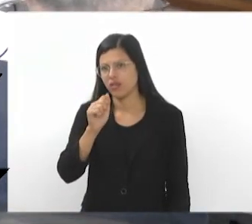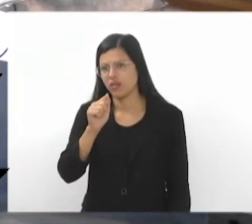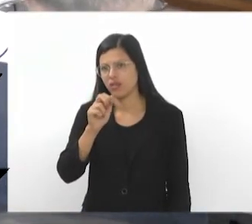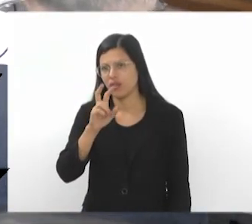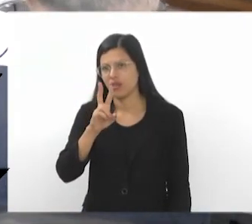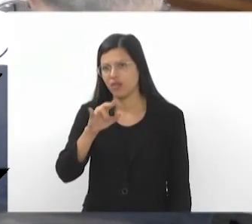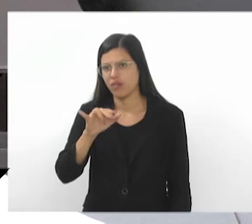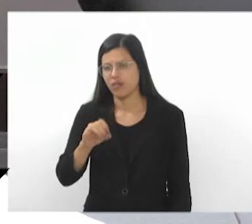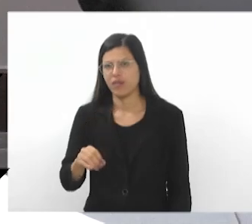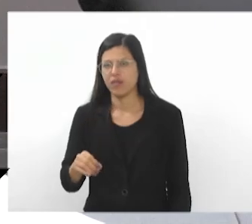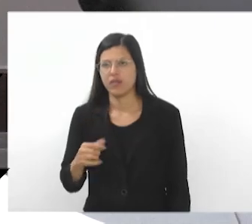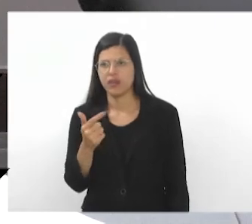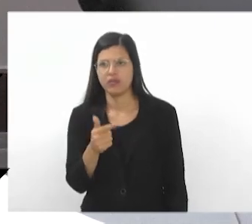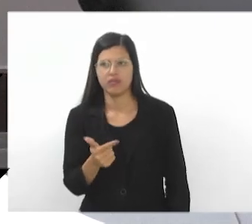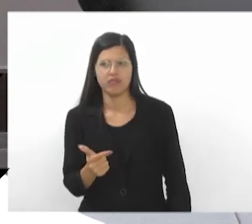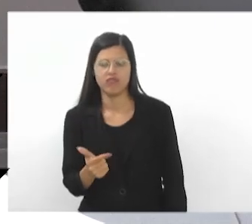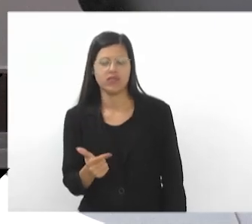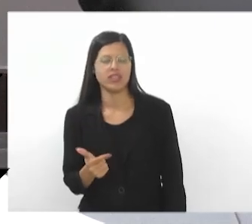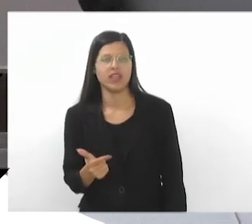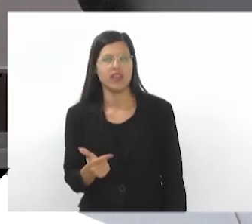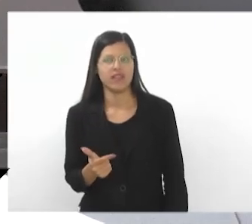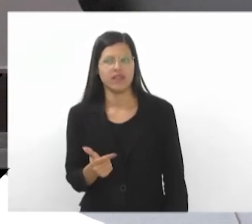havido ainda